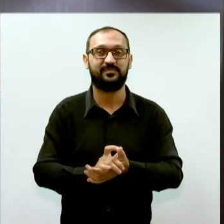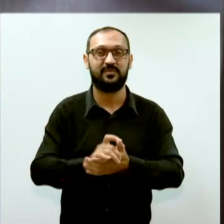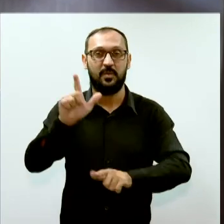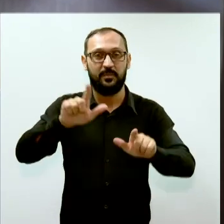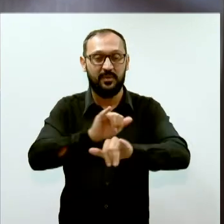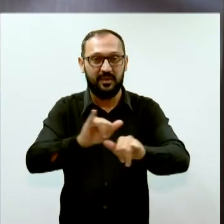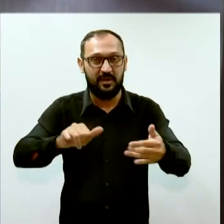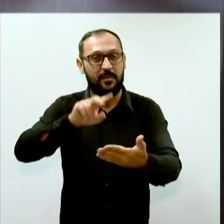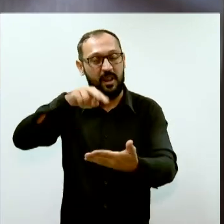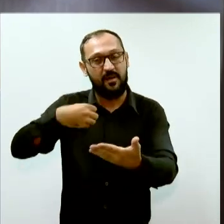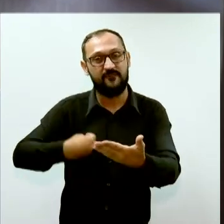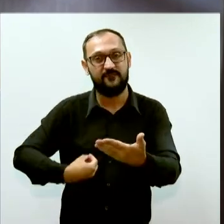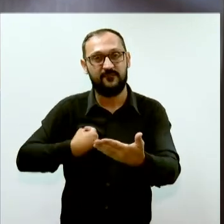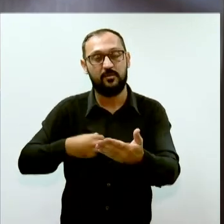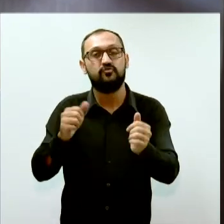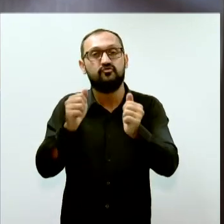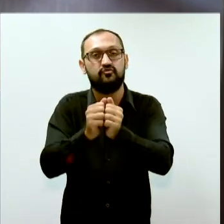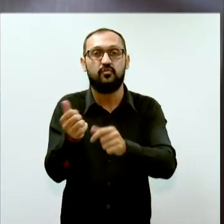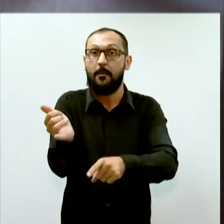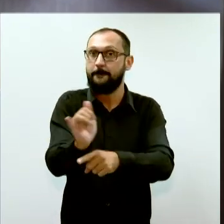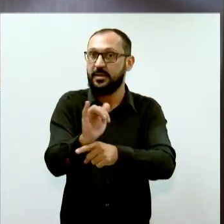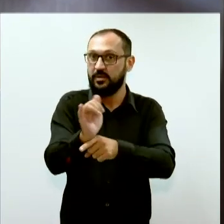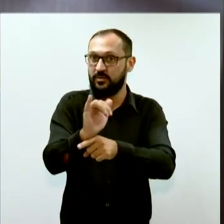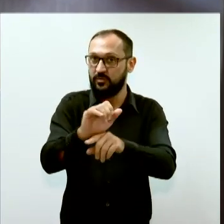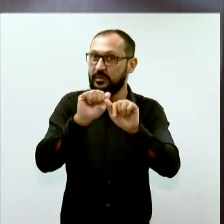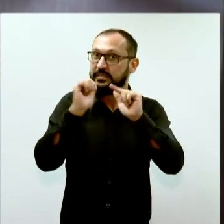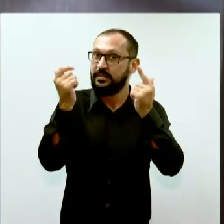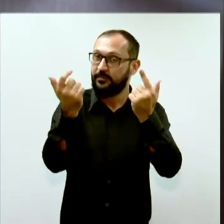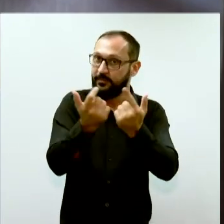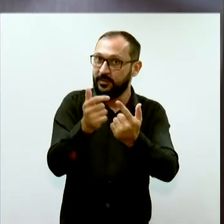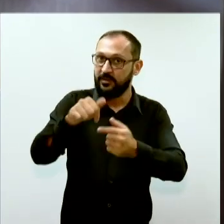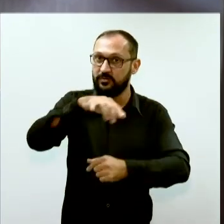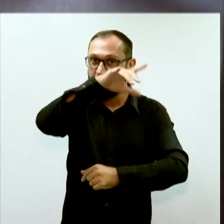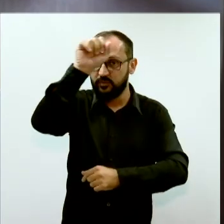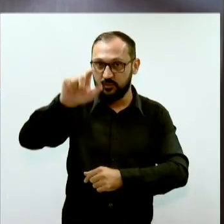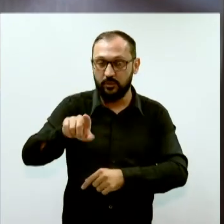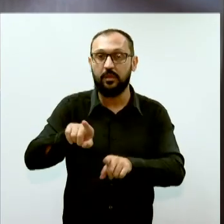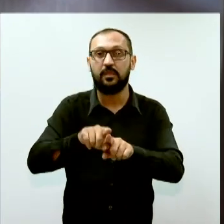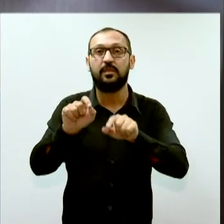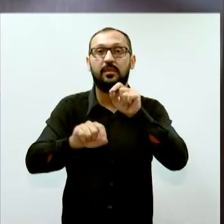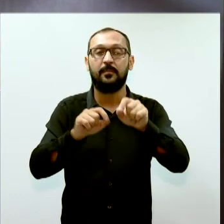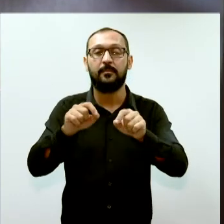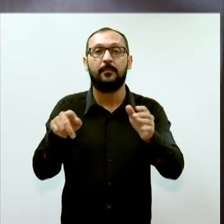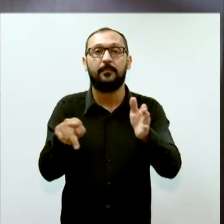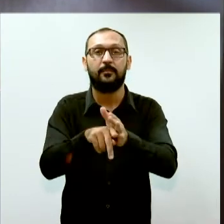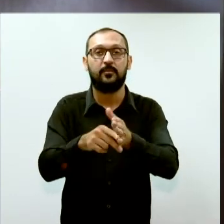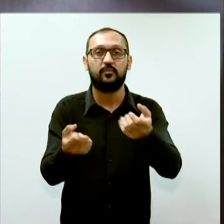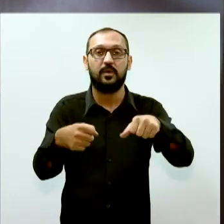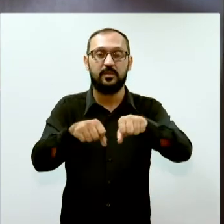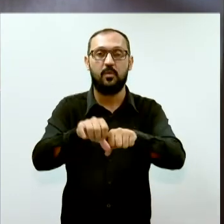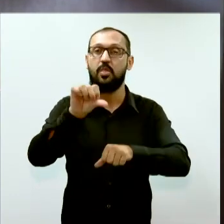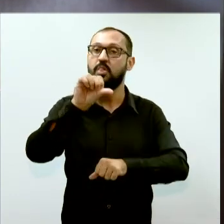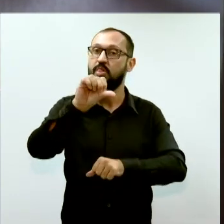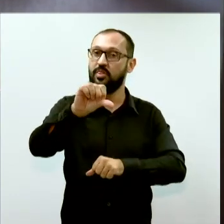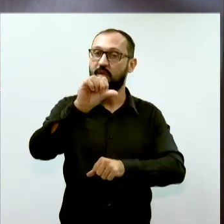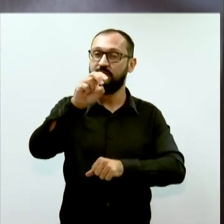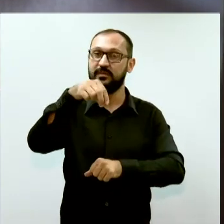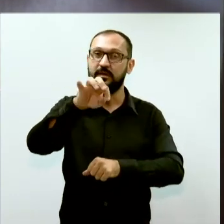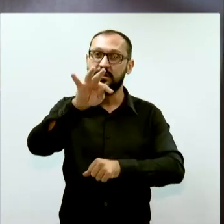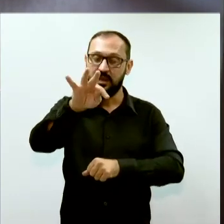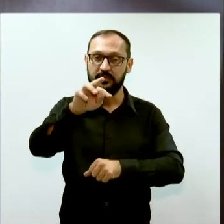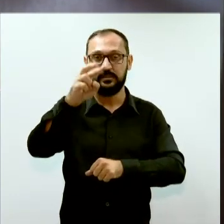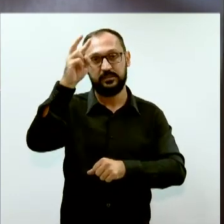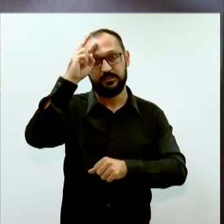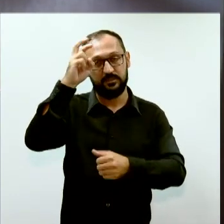companhia. O Ler é Viver você acompanha tanto pelo YouTube da Assembleia Legislativa de Mato Grosso do Sul, quanto pelo canal 9 da NET,